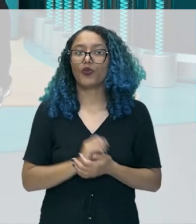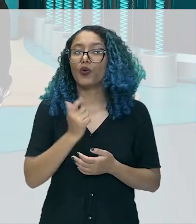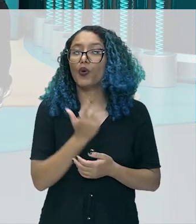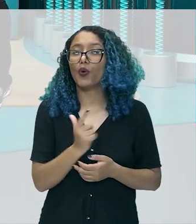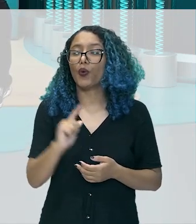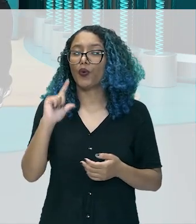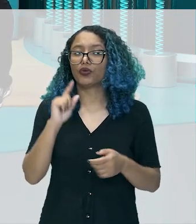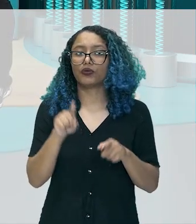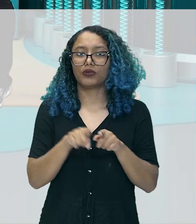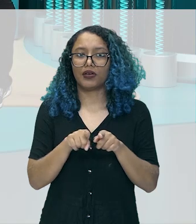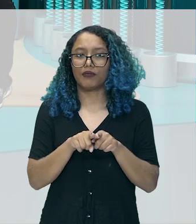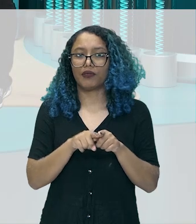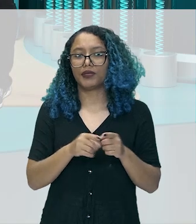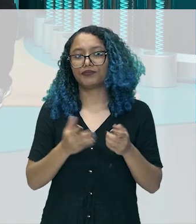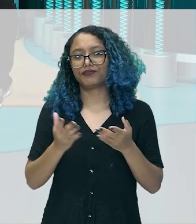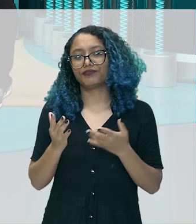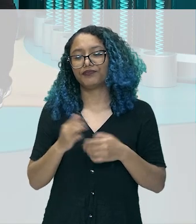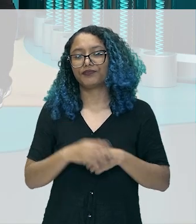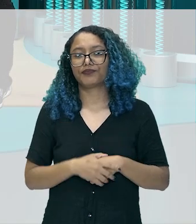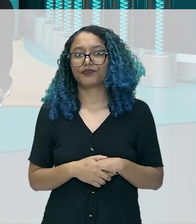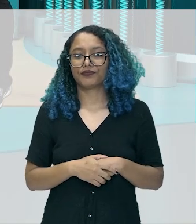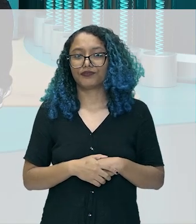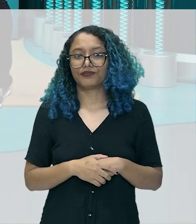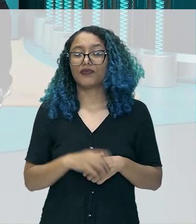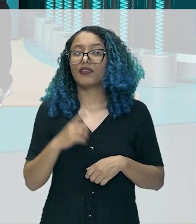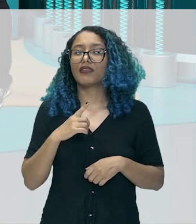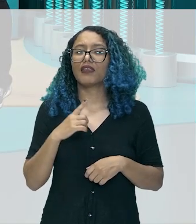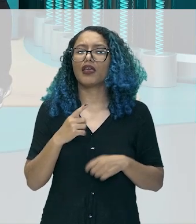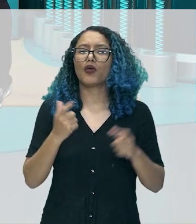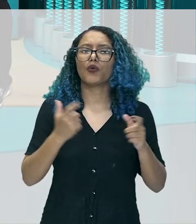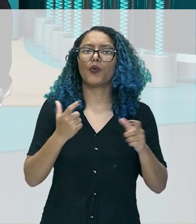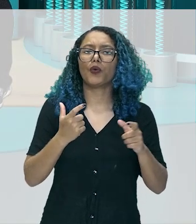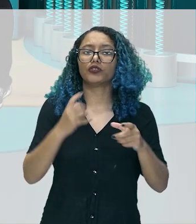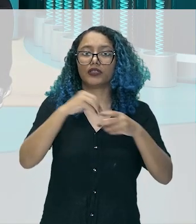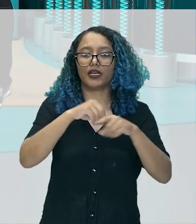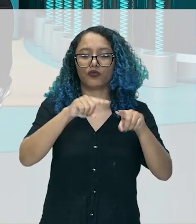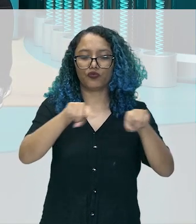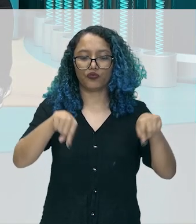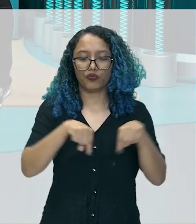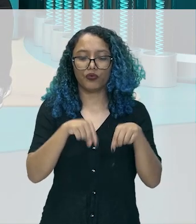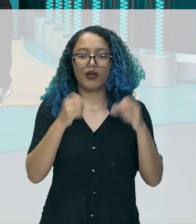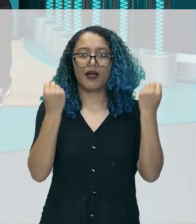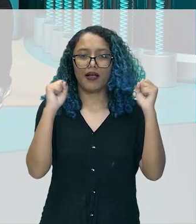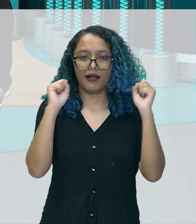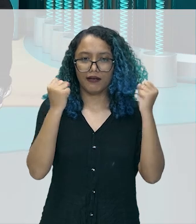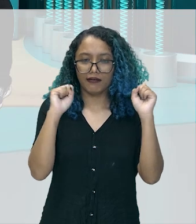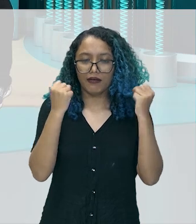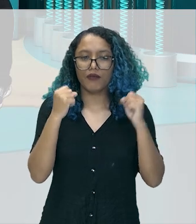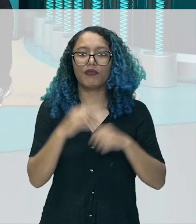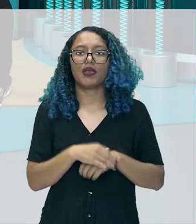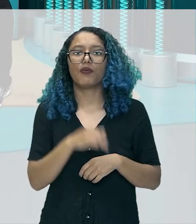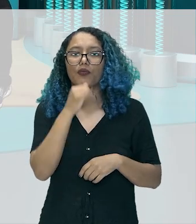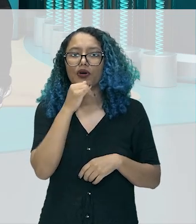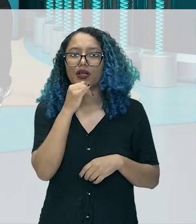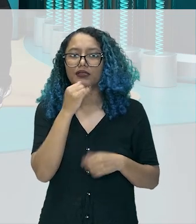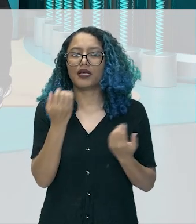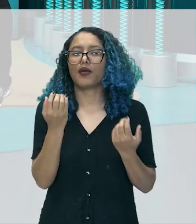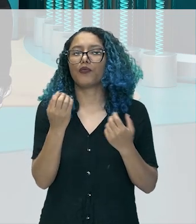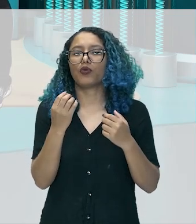a hidroginástica. Prosseguindo, nós temos um outro tipo de ginástica não competitiva, que é